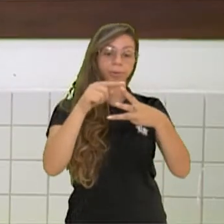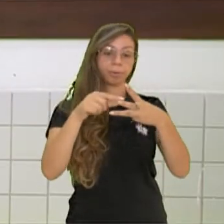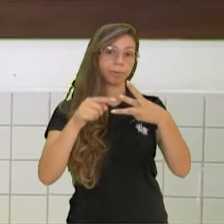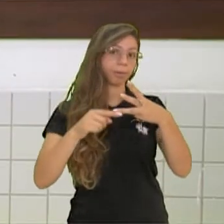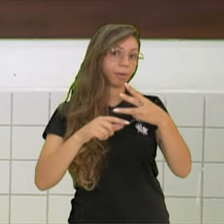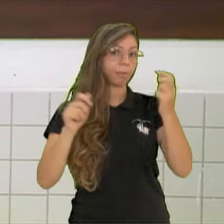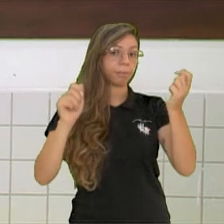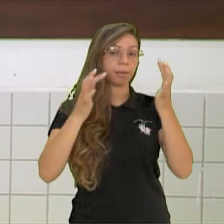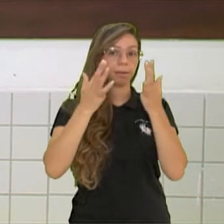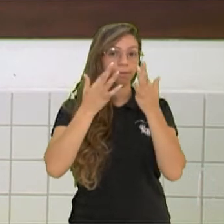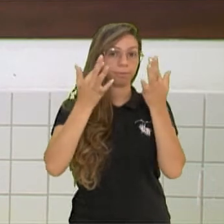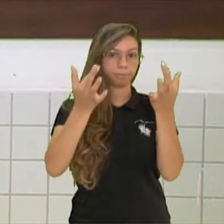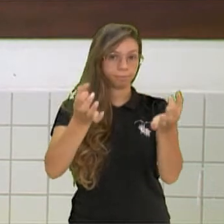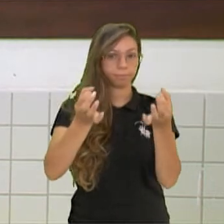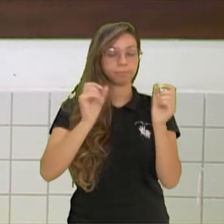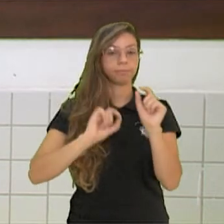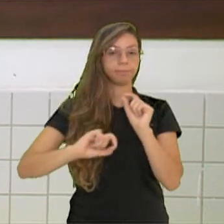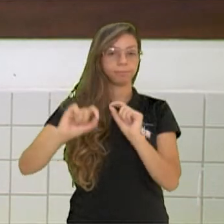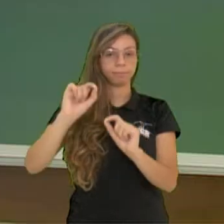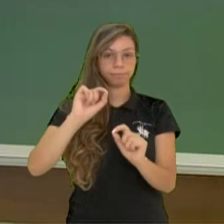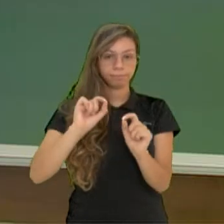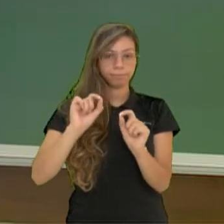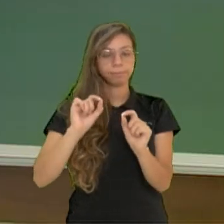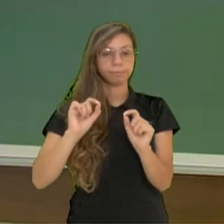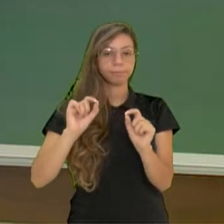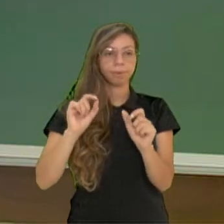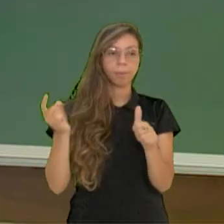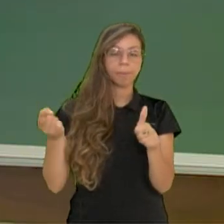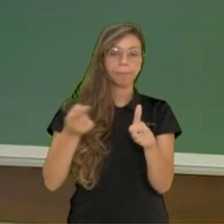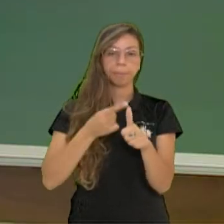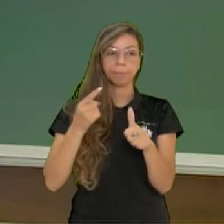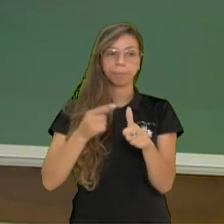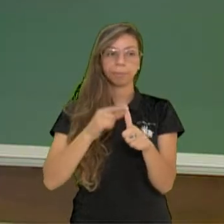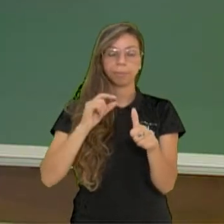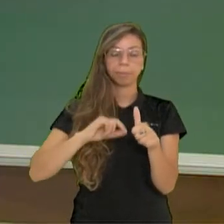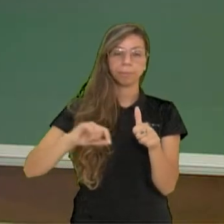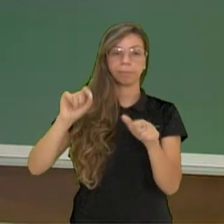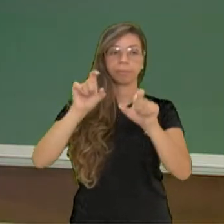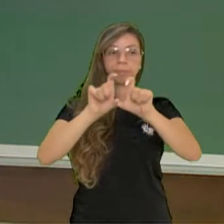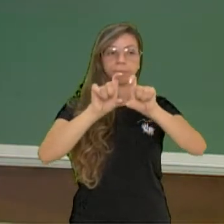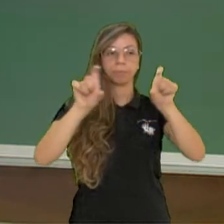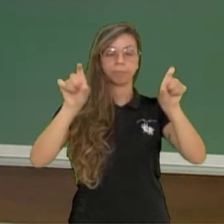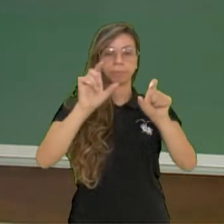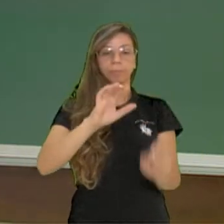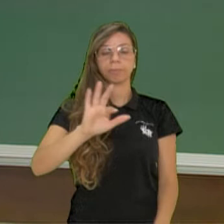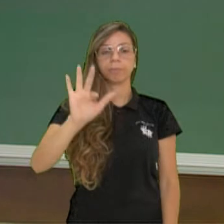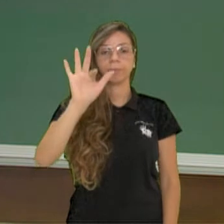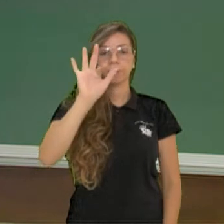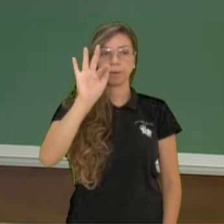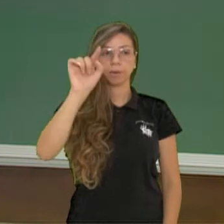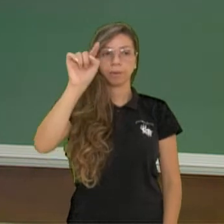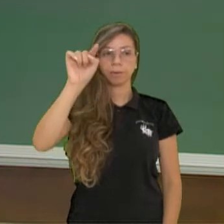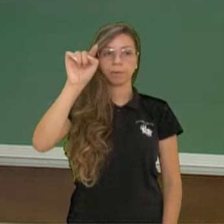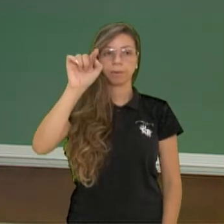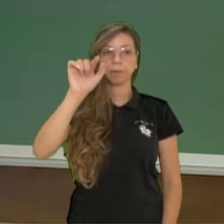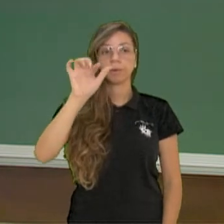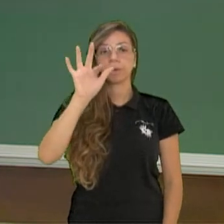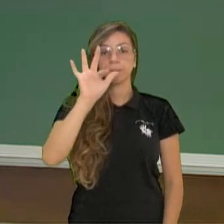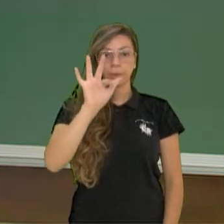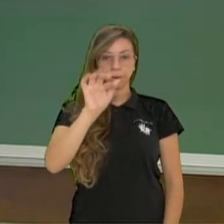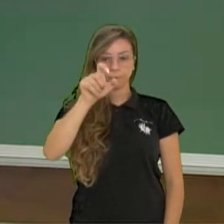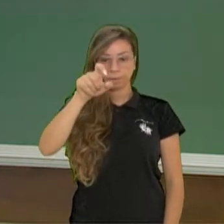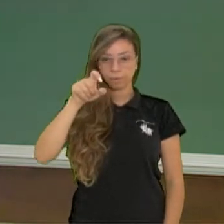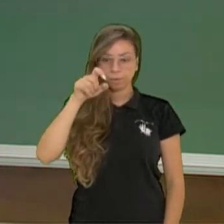presta bem atenção. Você vai usar a expressão f de x, 3x menos